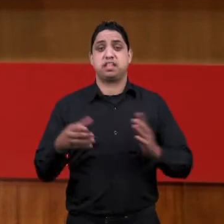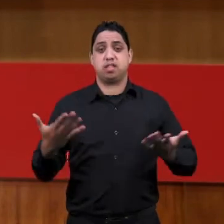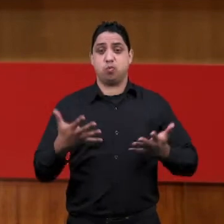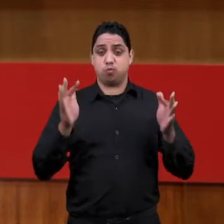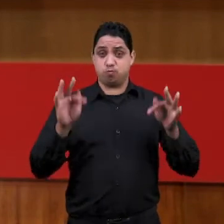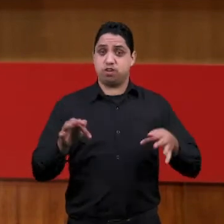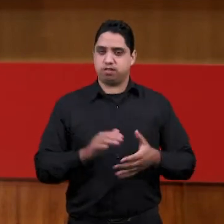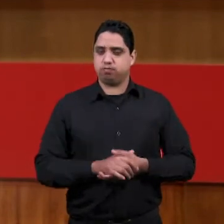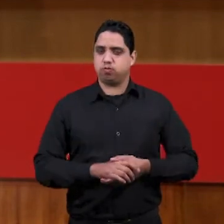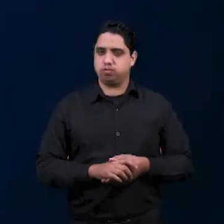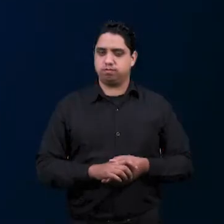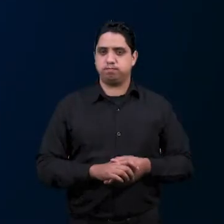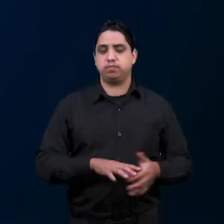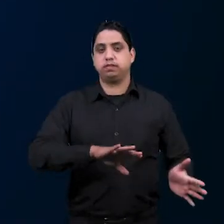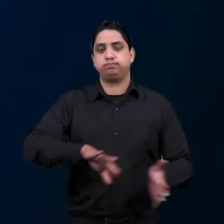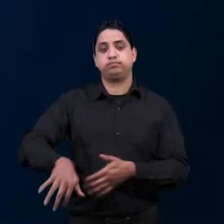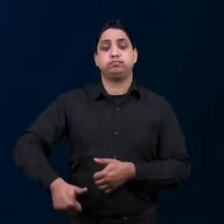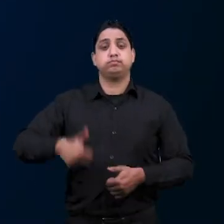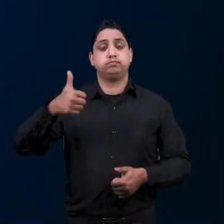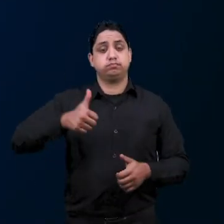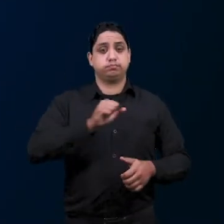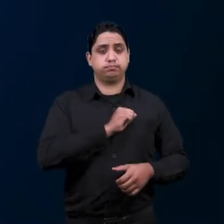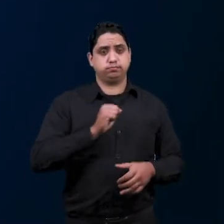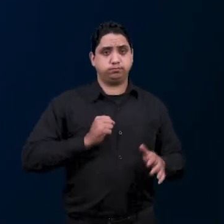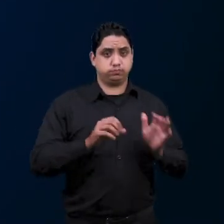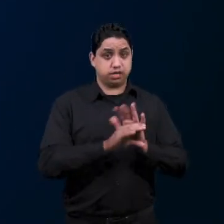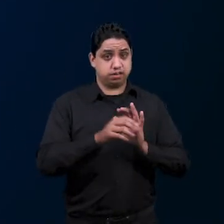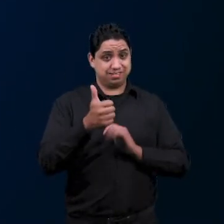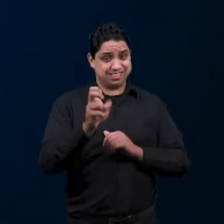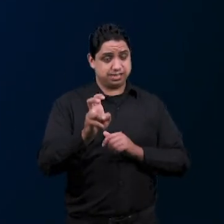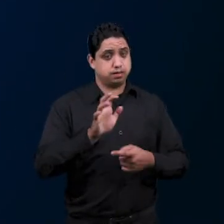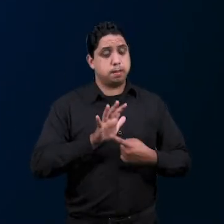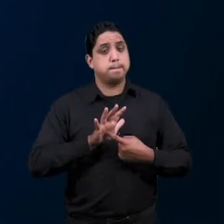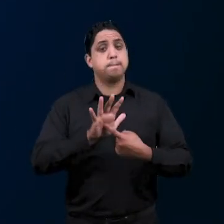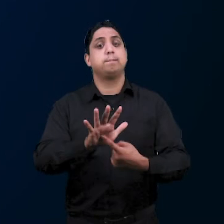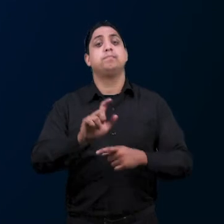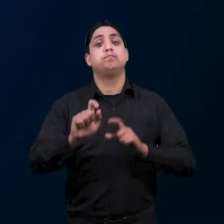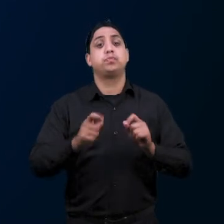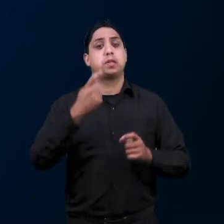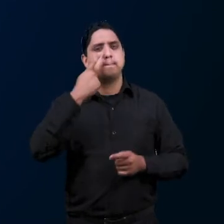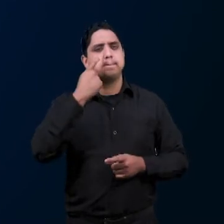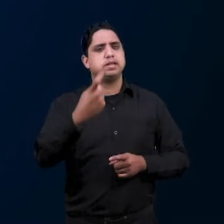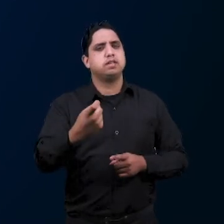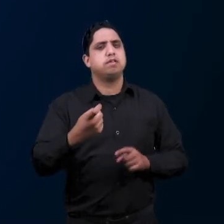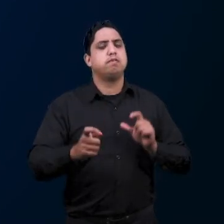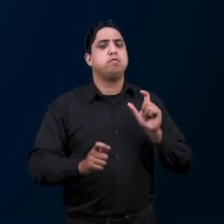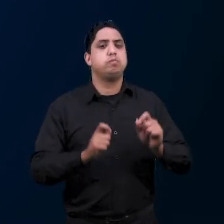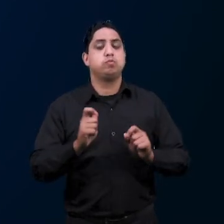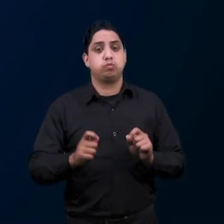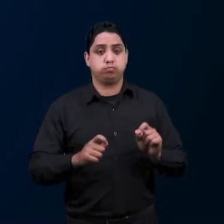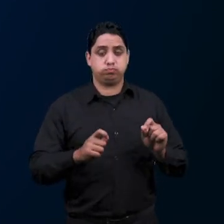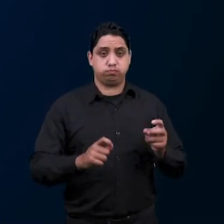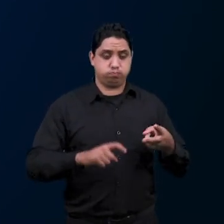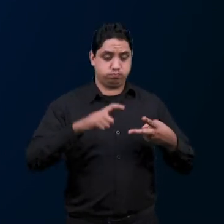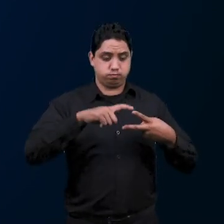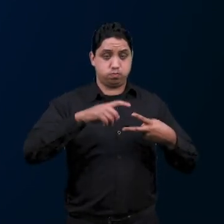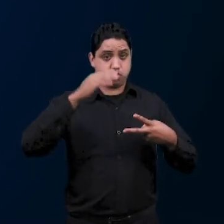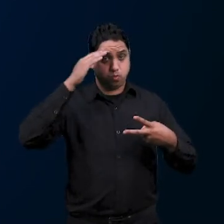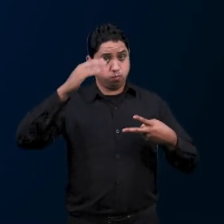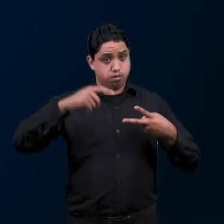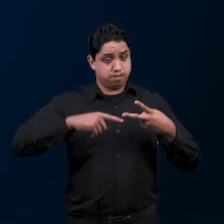pergunta nesta parte final. No livro de 1 Samuel, no capítulo 15, podemos perceber sobre os